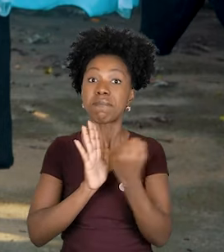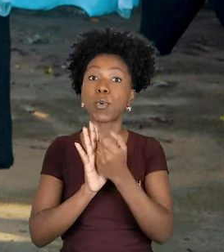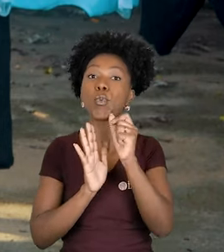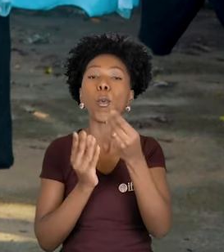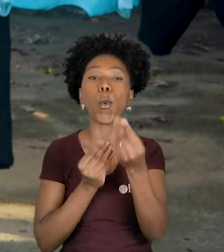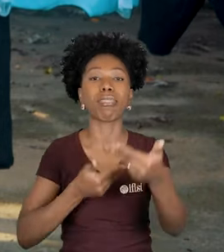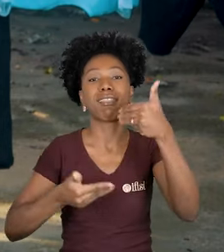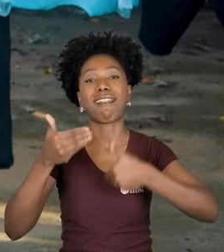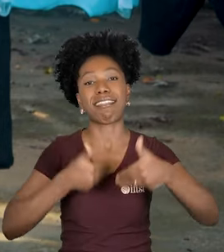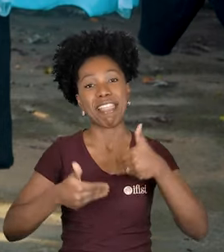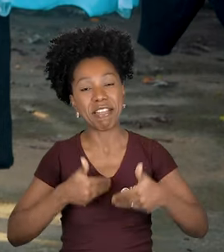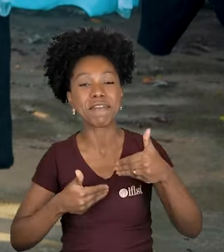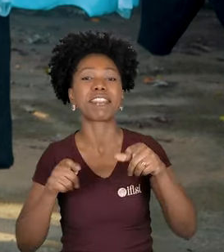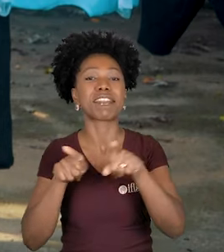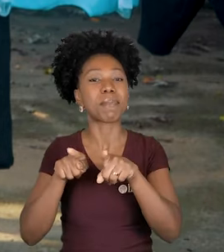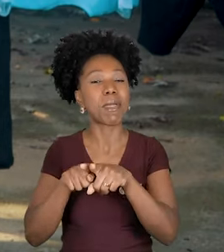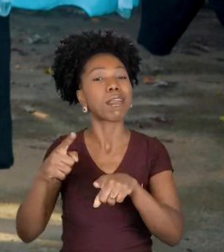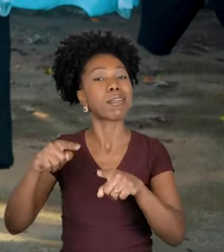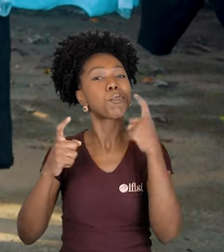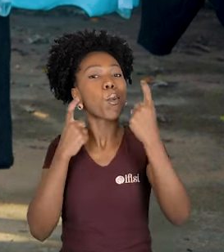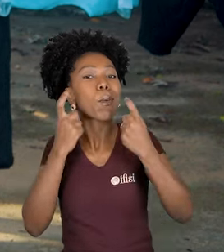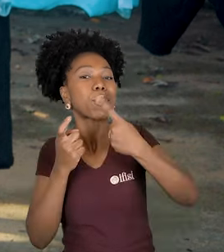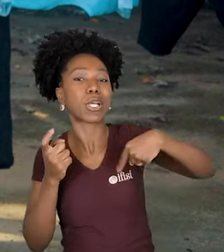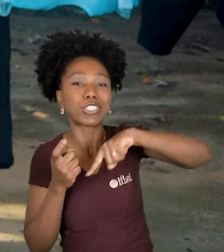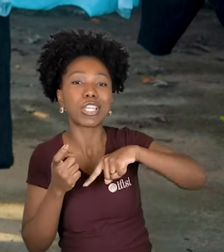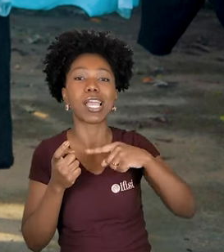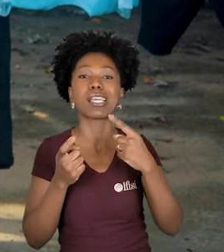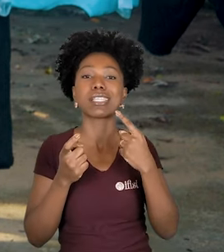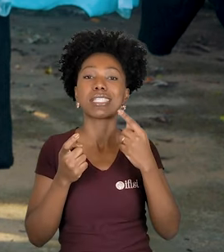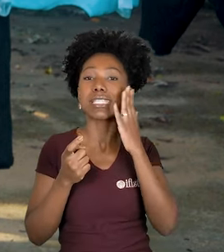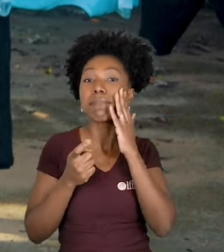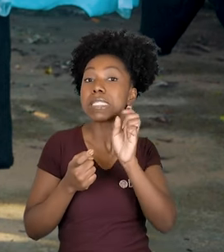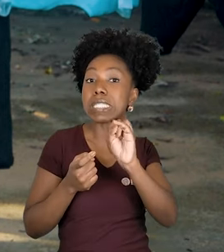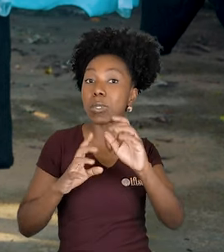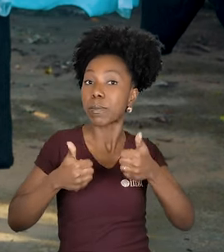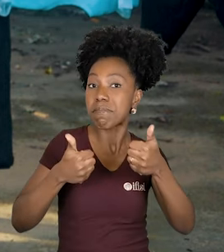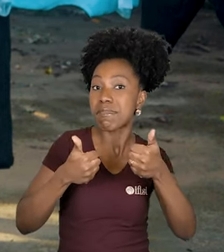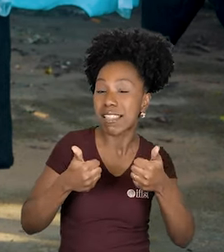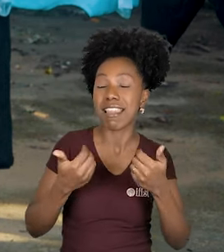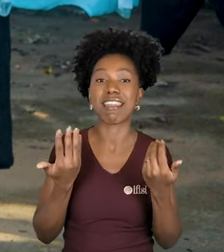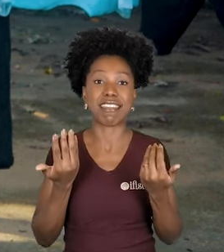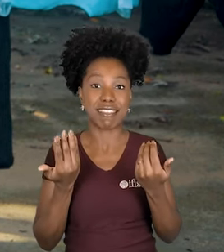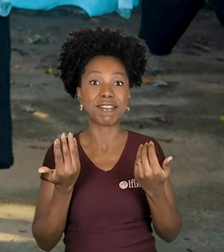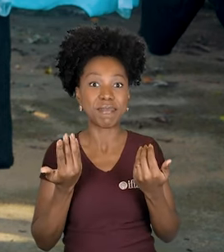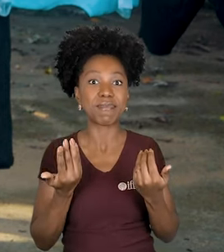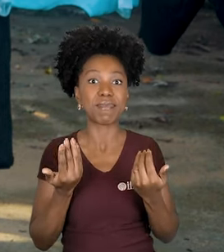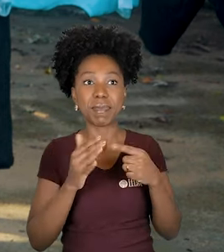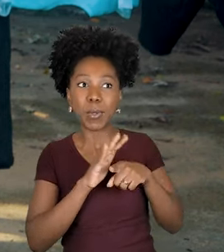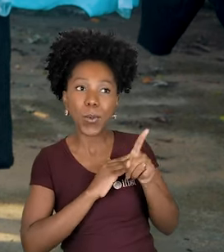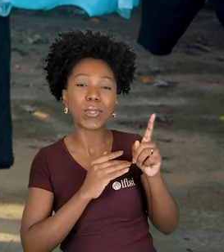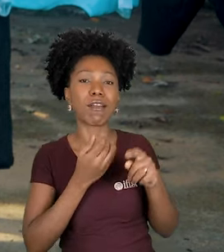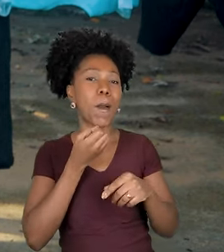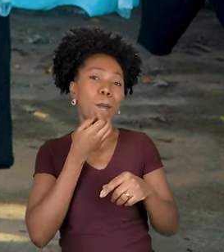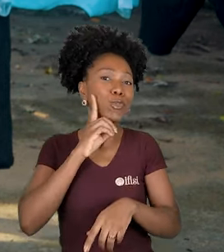marcou, tipo assim, o trato e a preocupação, sabe? Em saber que a gente está bem, que você